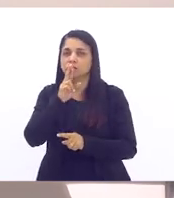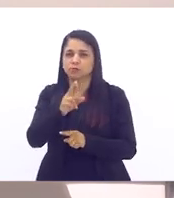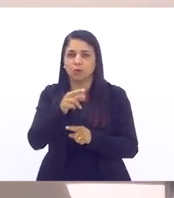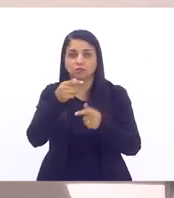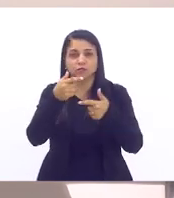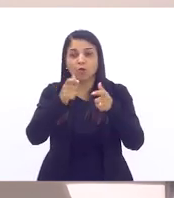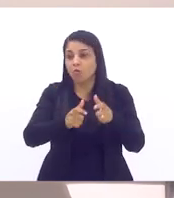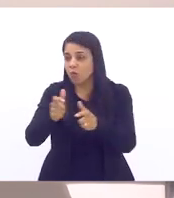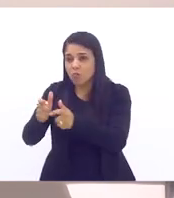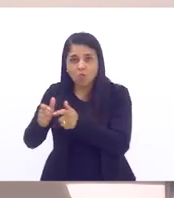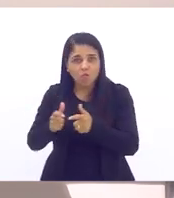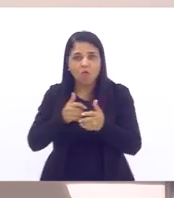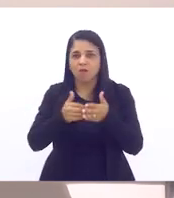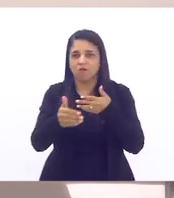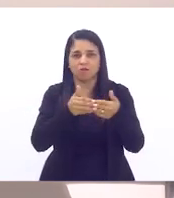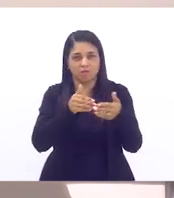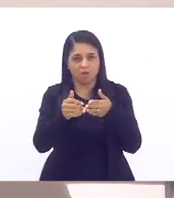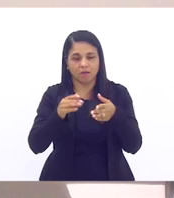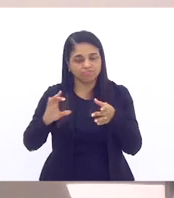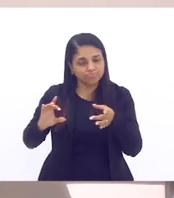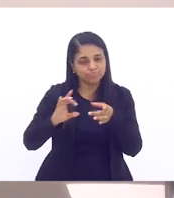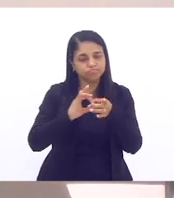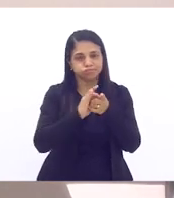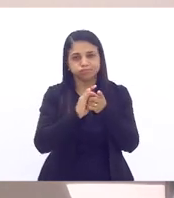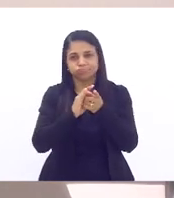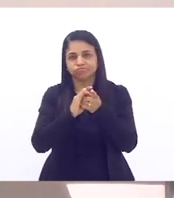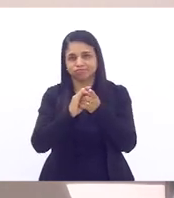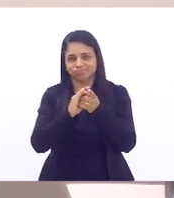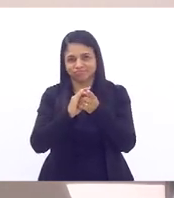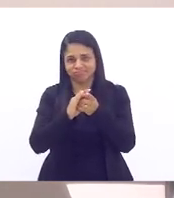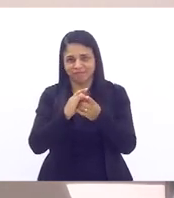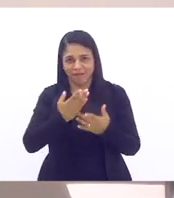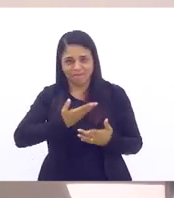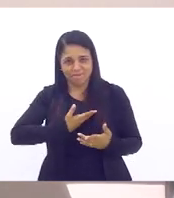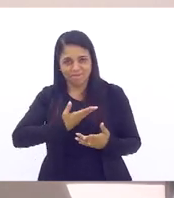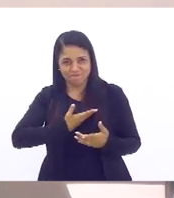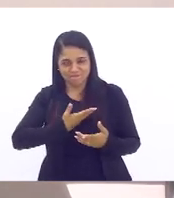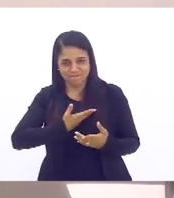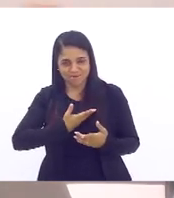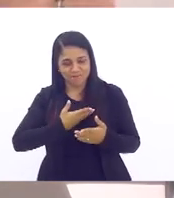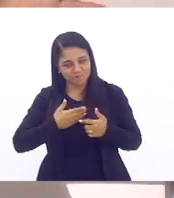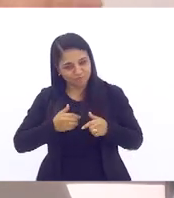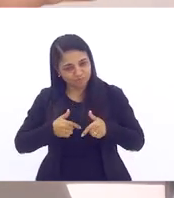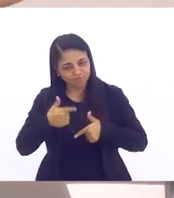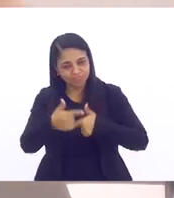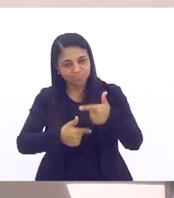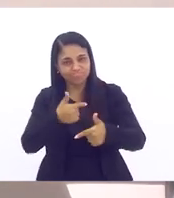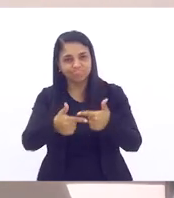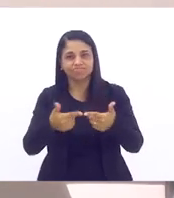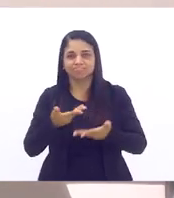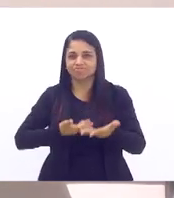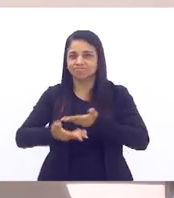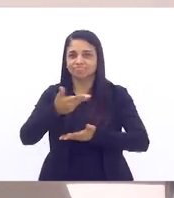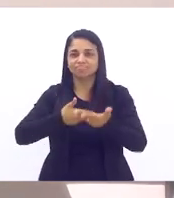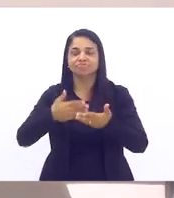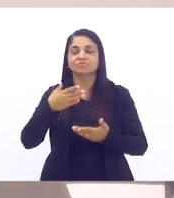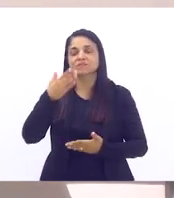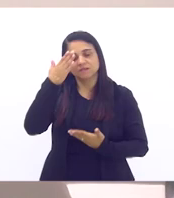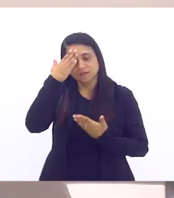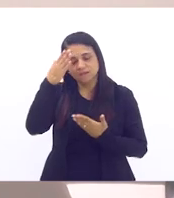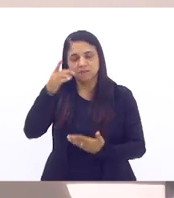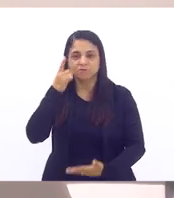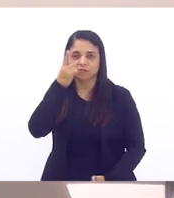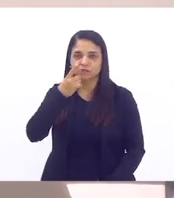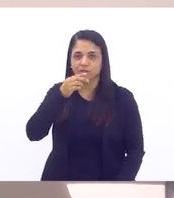É uma mão amiga de fato para que a gente possa junto caminhar tá bem eu quero agradecer mais uma vez Presidente Harmony pela honra de me dar